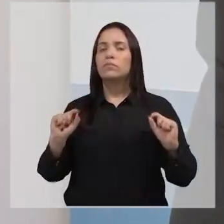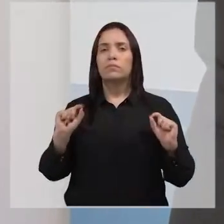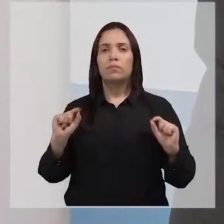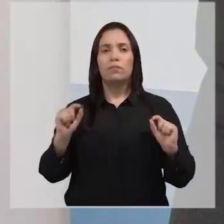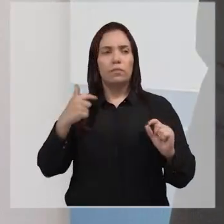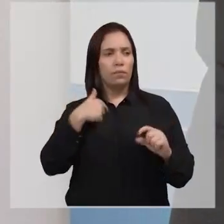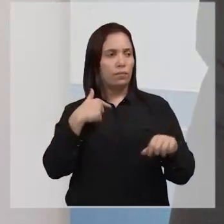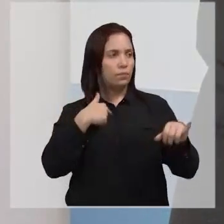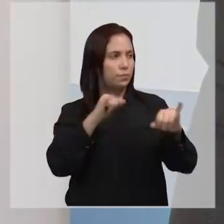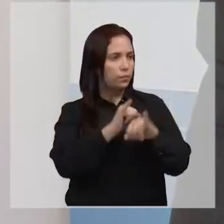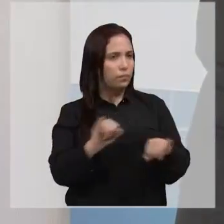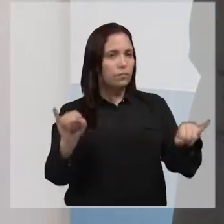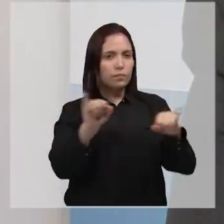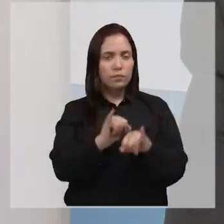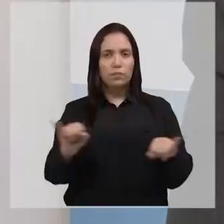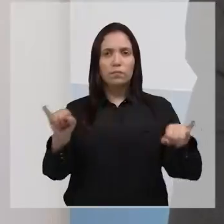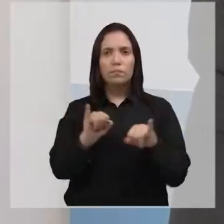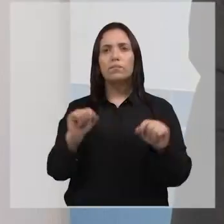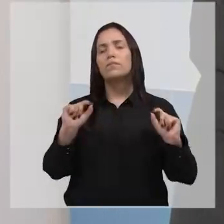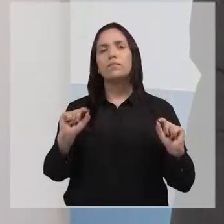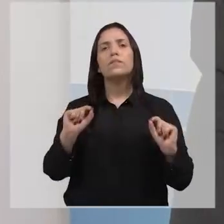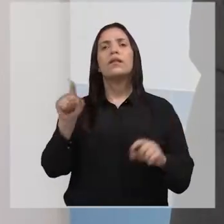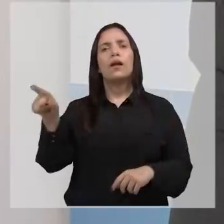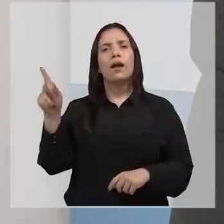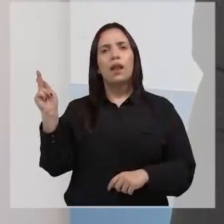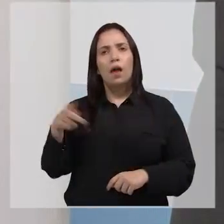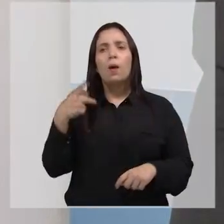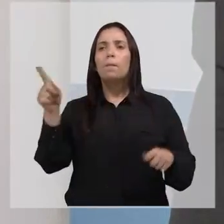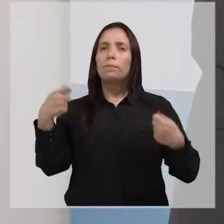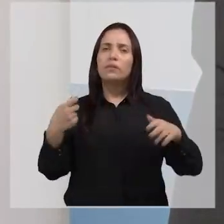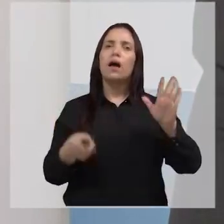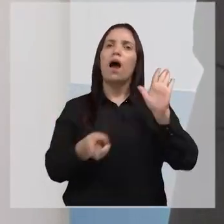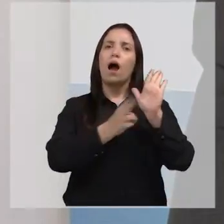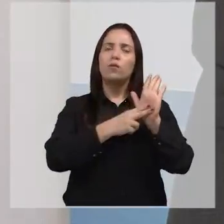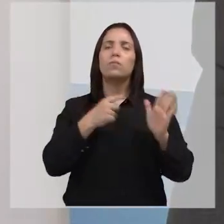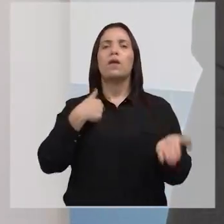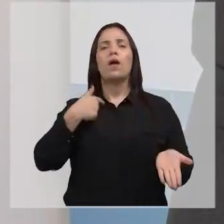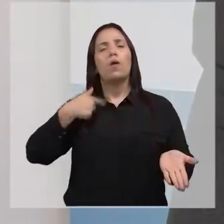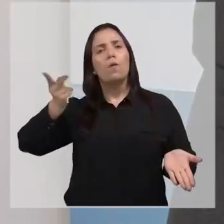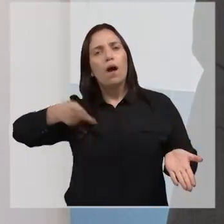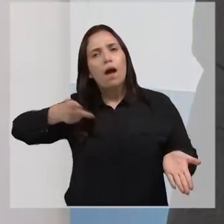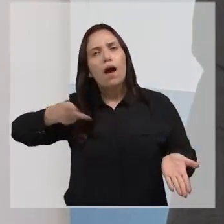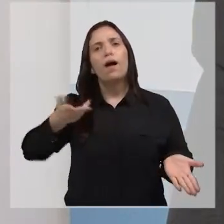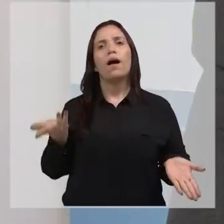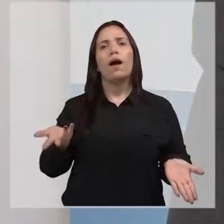falando com você, e dizer, olha, eu errei por isso, por isso, por isso. Eu